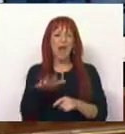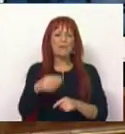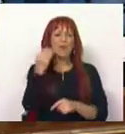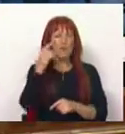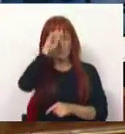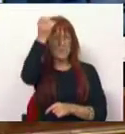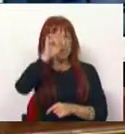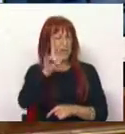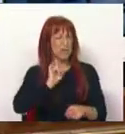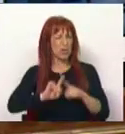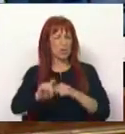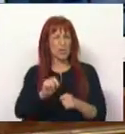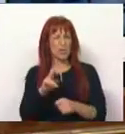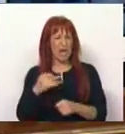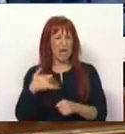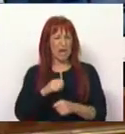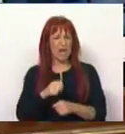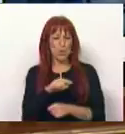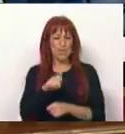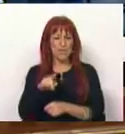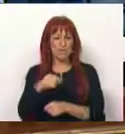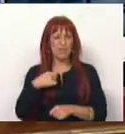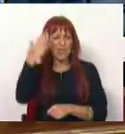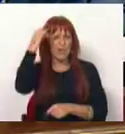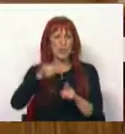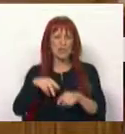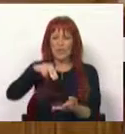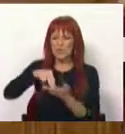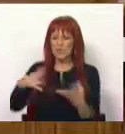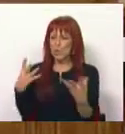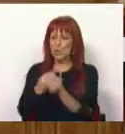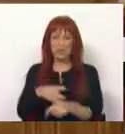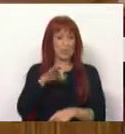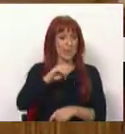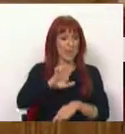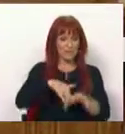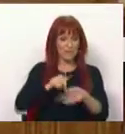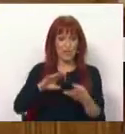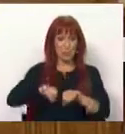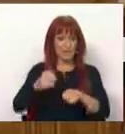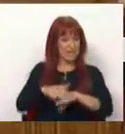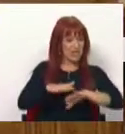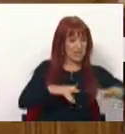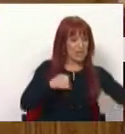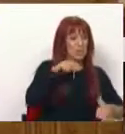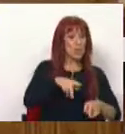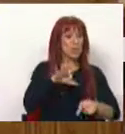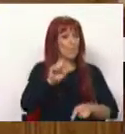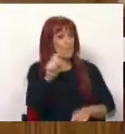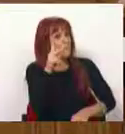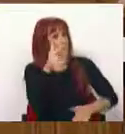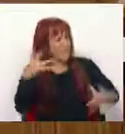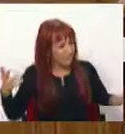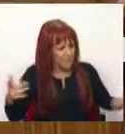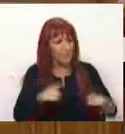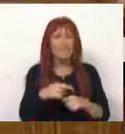pouco respeitosa como o Sr. Deputado Adão e Silva se referiu às posições conjuntas que o PS celebrou com os partidos à sua esquerda e, em concreto, com o Partido Ecologista aos